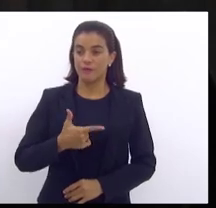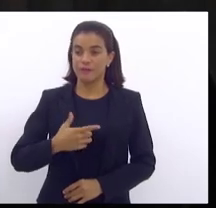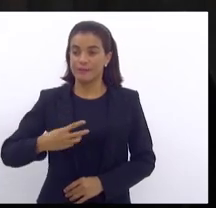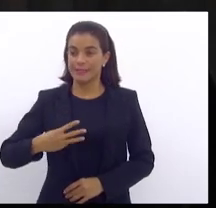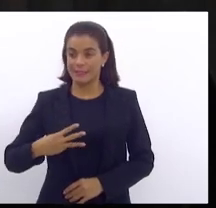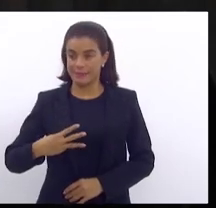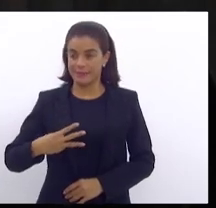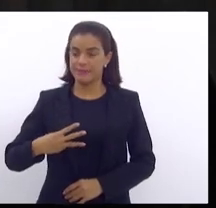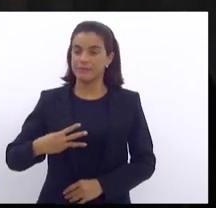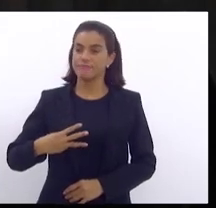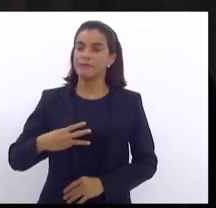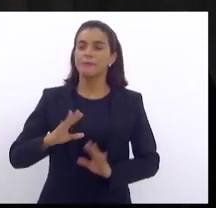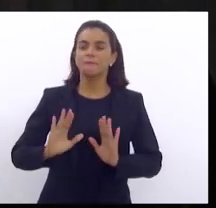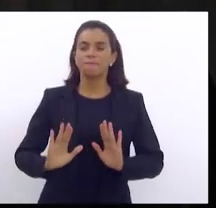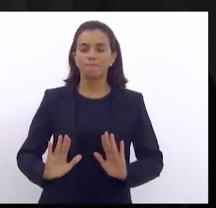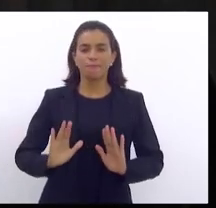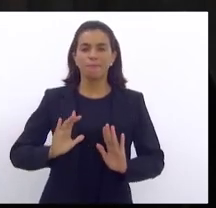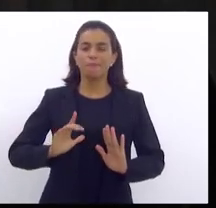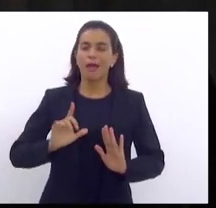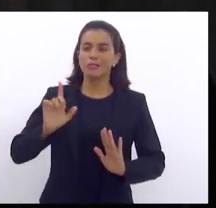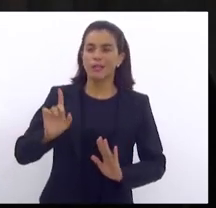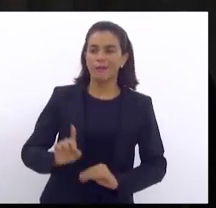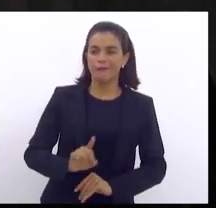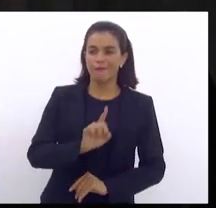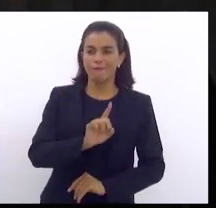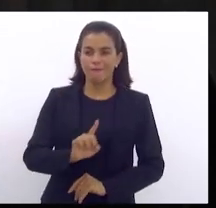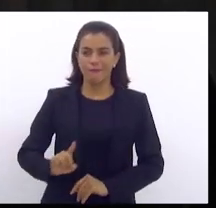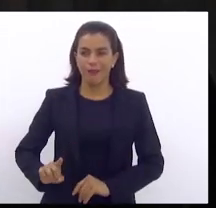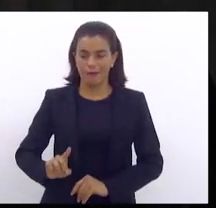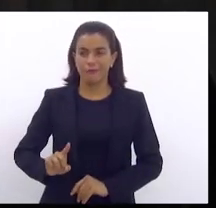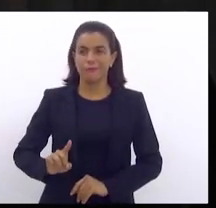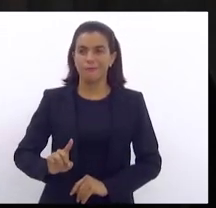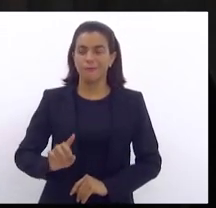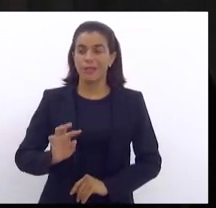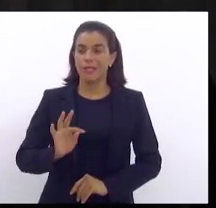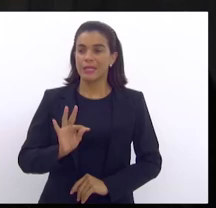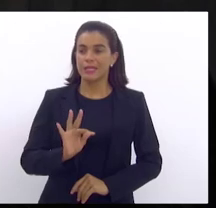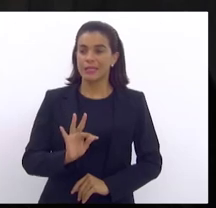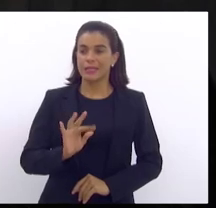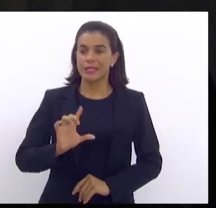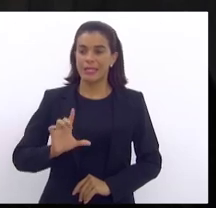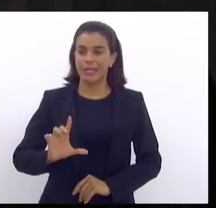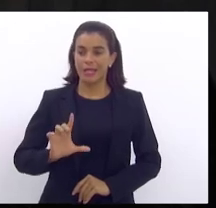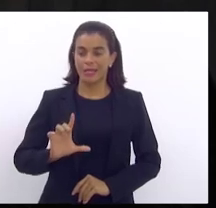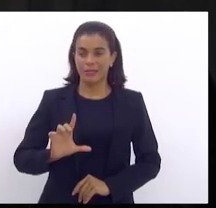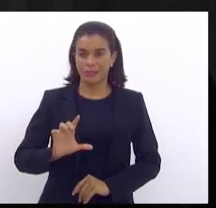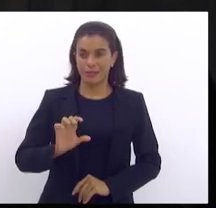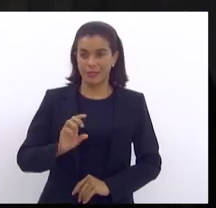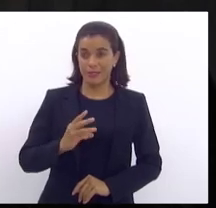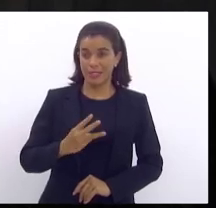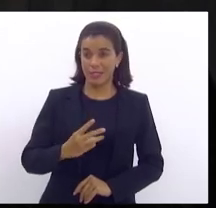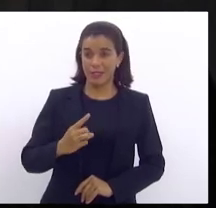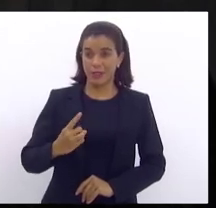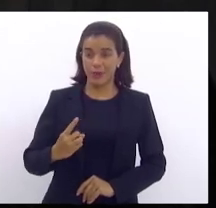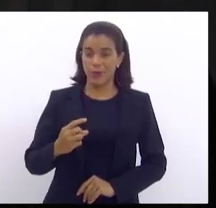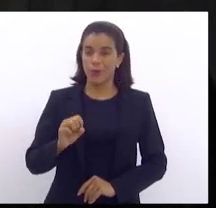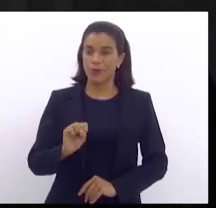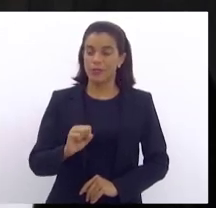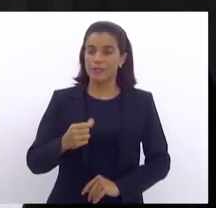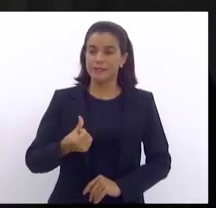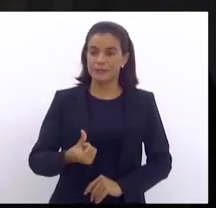2023, mas tem vetos, como é o caso do PL 3186 de